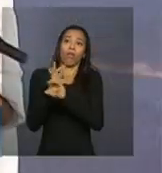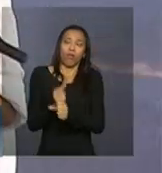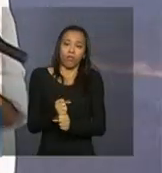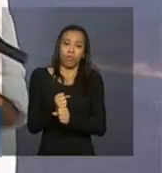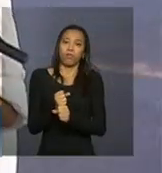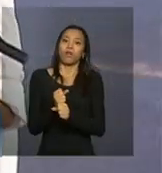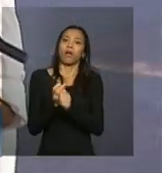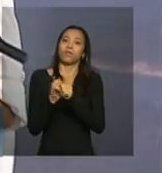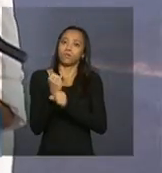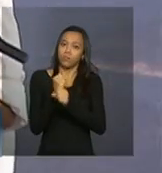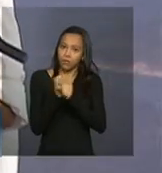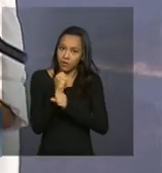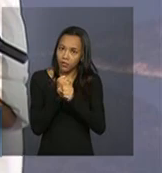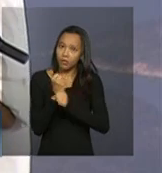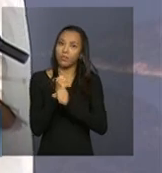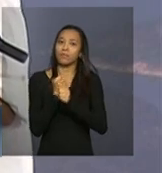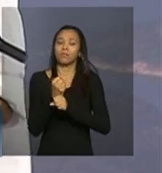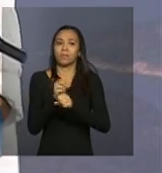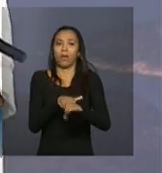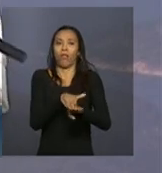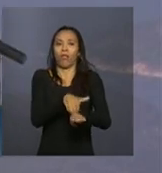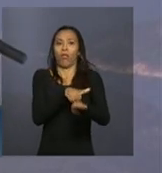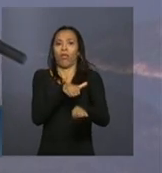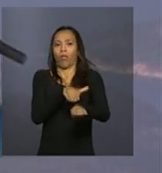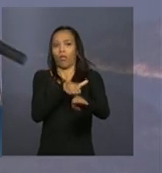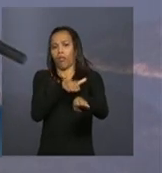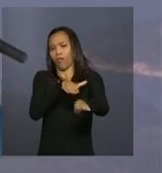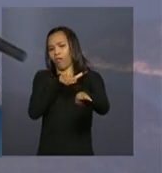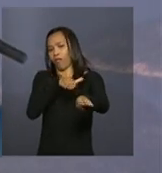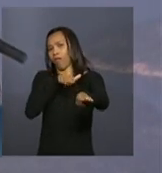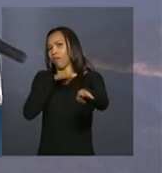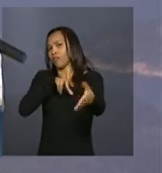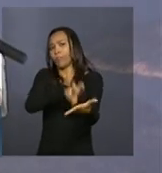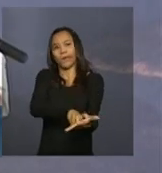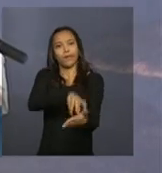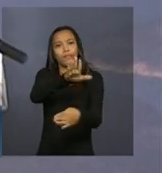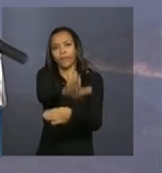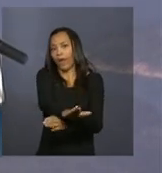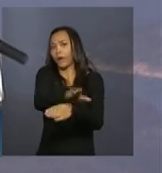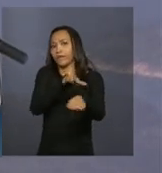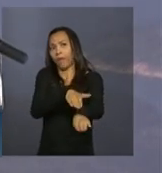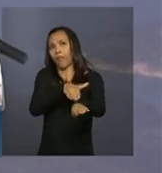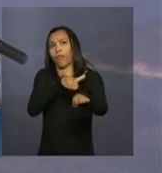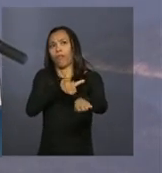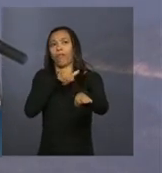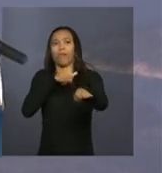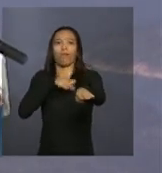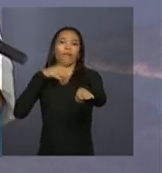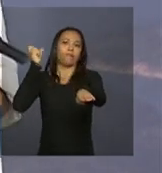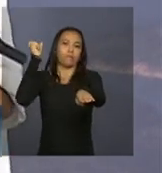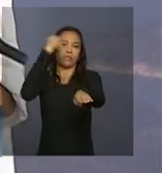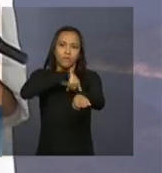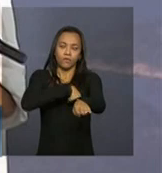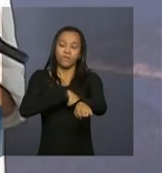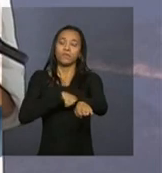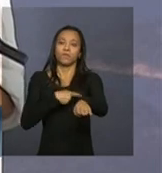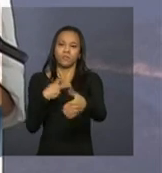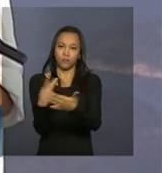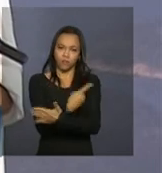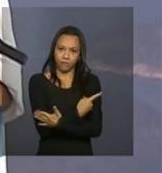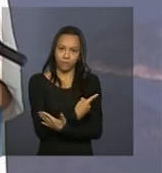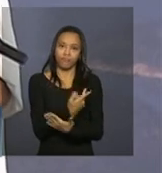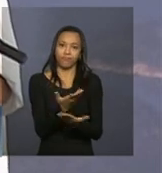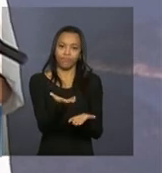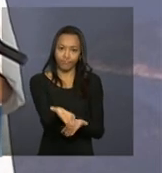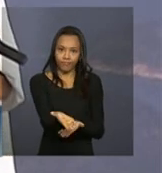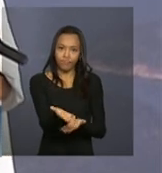sou permanente homenageado nos engarrafamentos das tardes e das manhãs. Eu tento dividir um pouco com o Pezão, mas, enfim, o povo acaba me